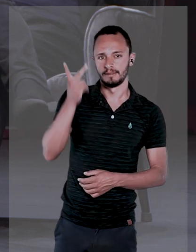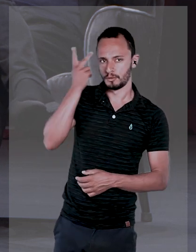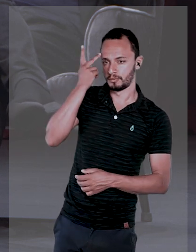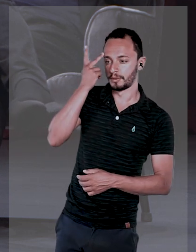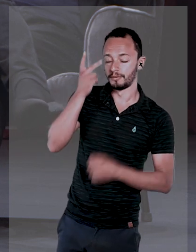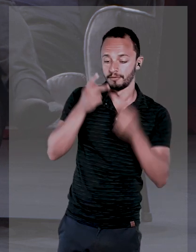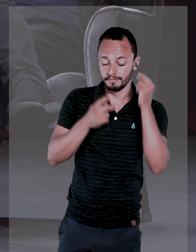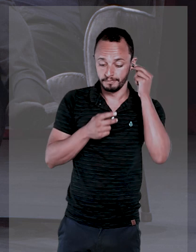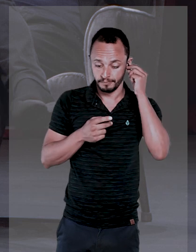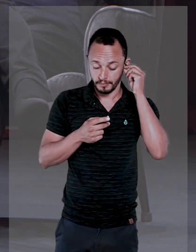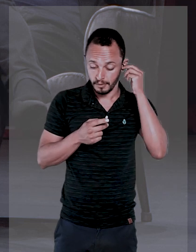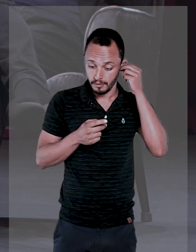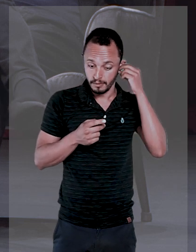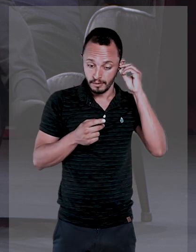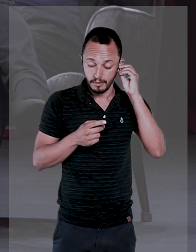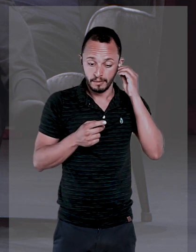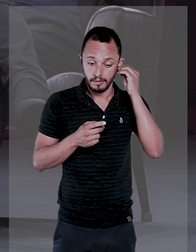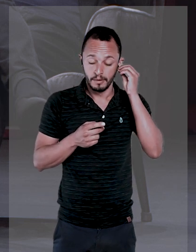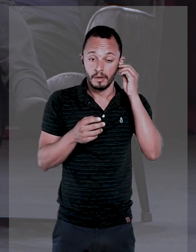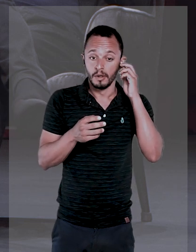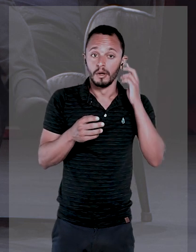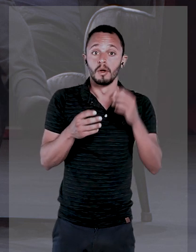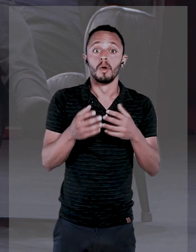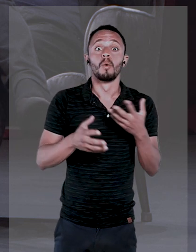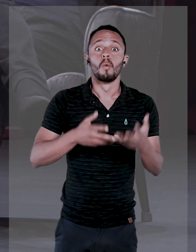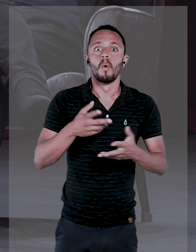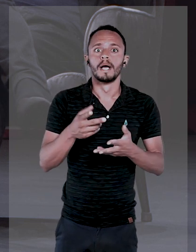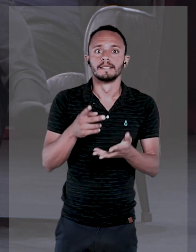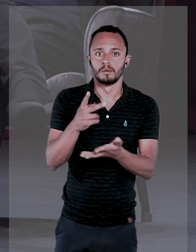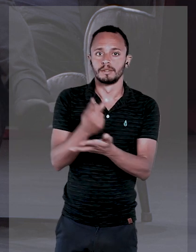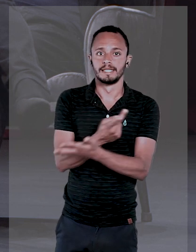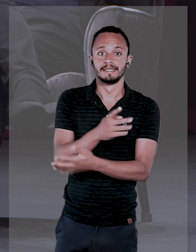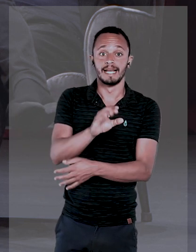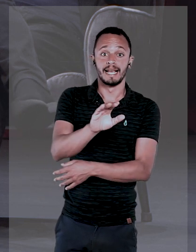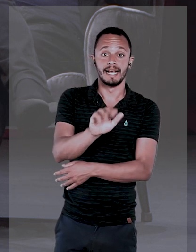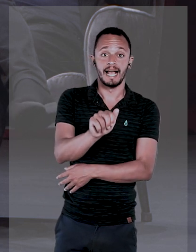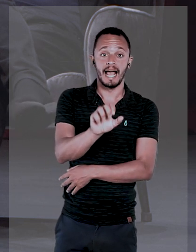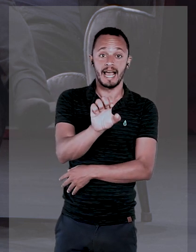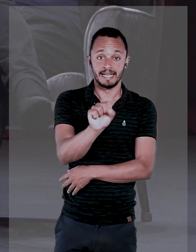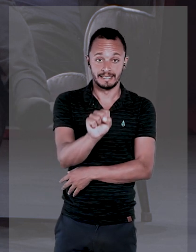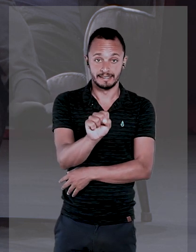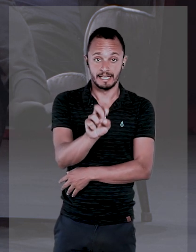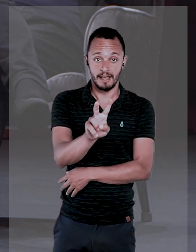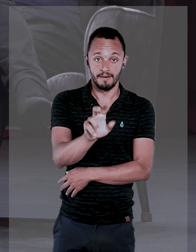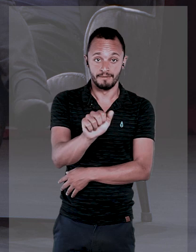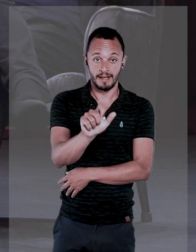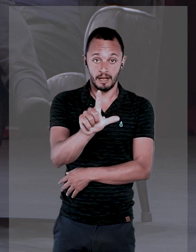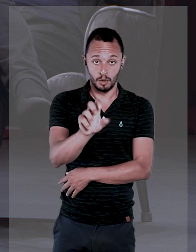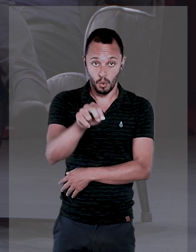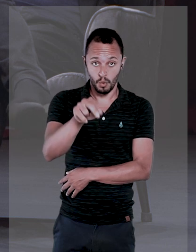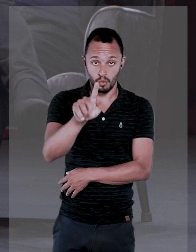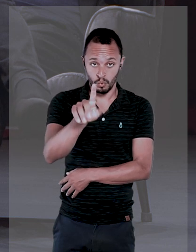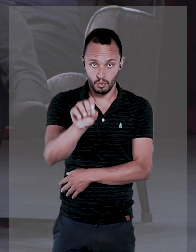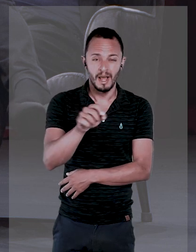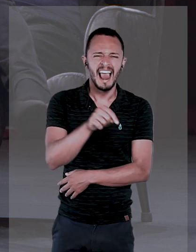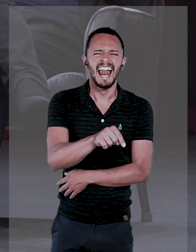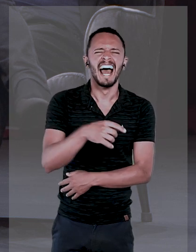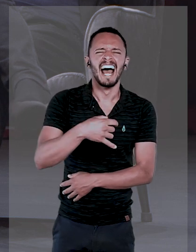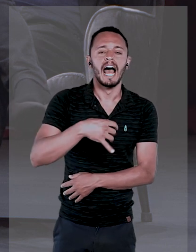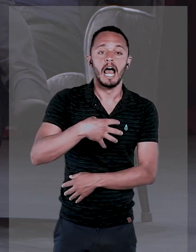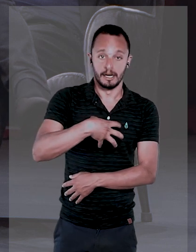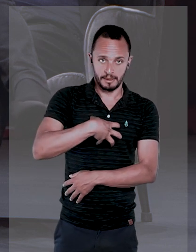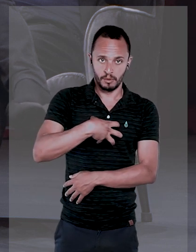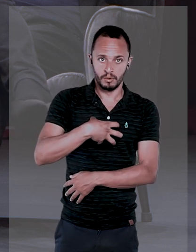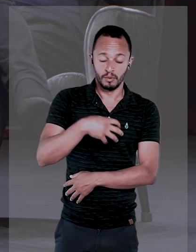Paulo, falou uma coisa que pouco se sabe, que quando remexeu-se no Cais do Valongo, no Rio, né, onde tem aquele